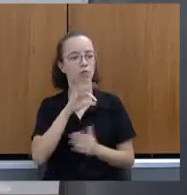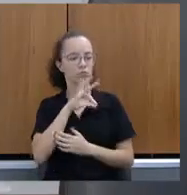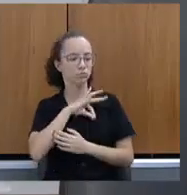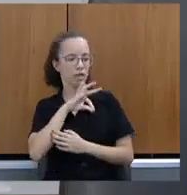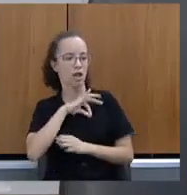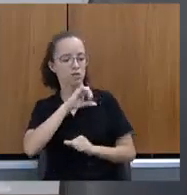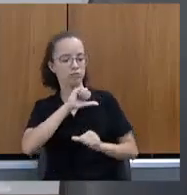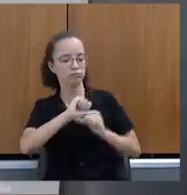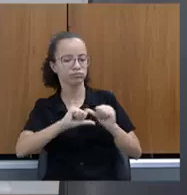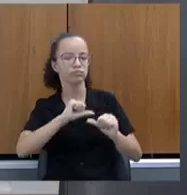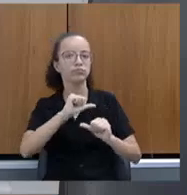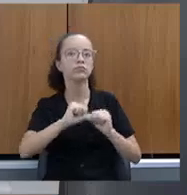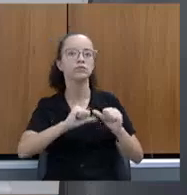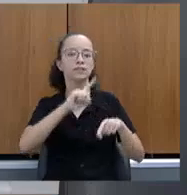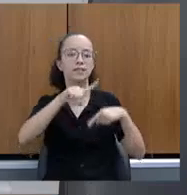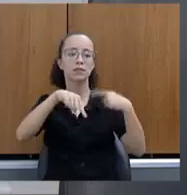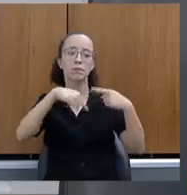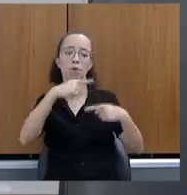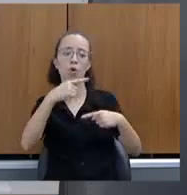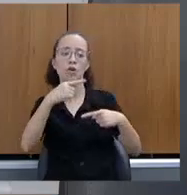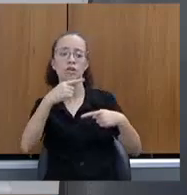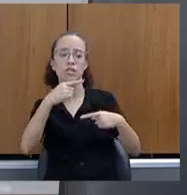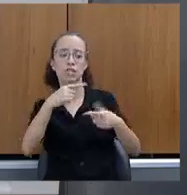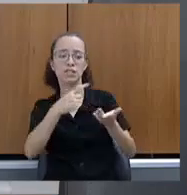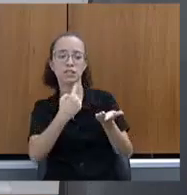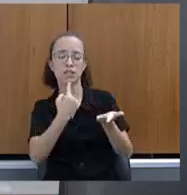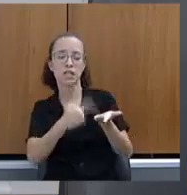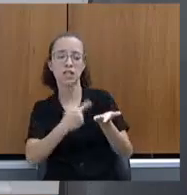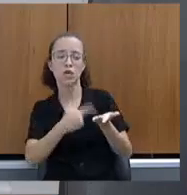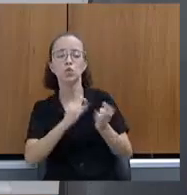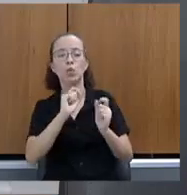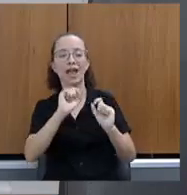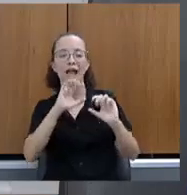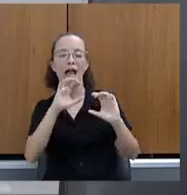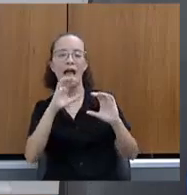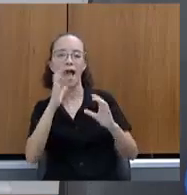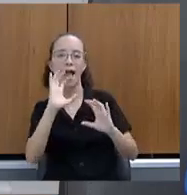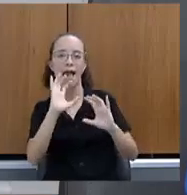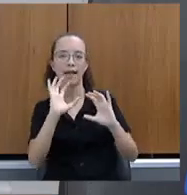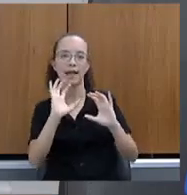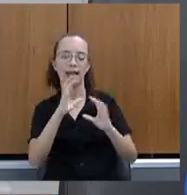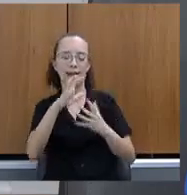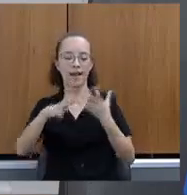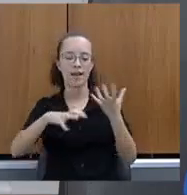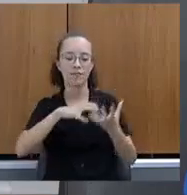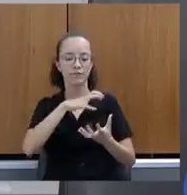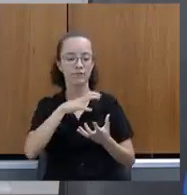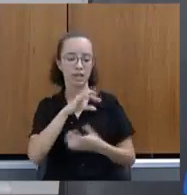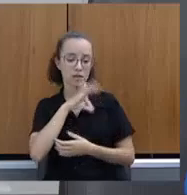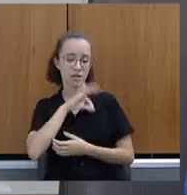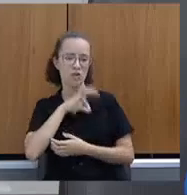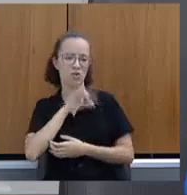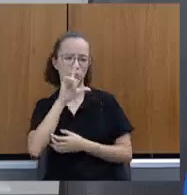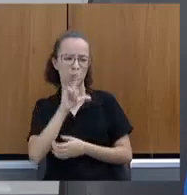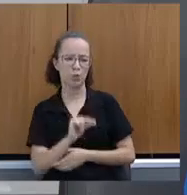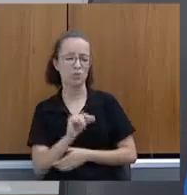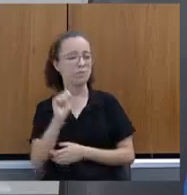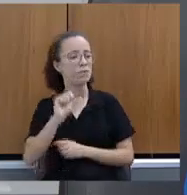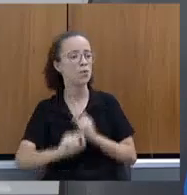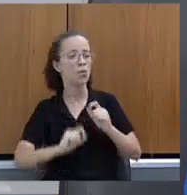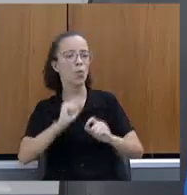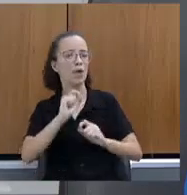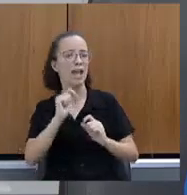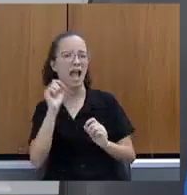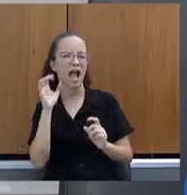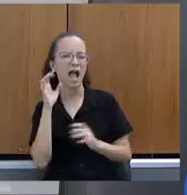alterado nas surdina após negociação para encerrar a greve assédio moral baixa os salários E para piorar ameaça